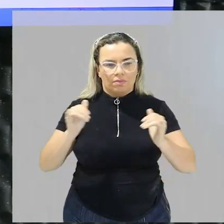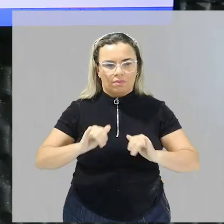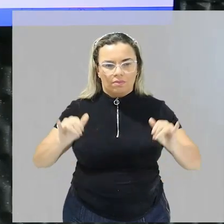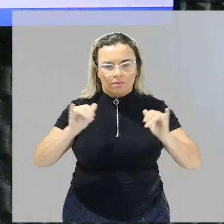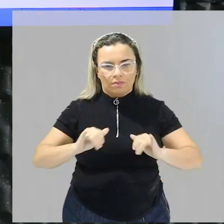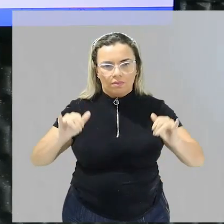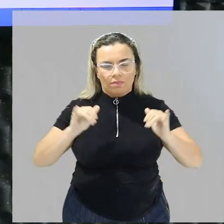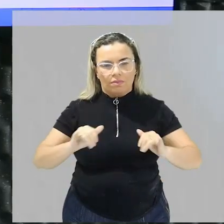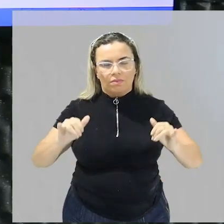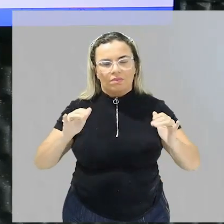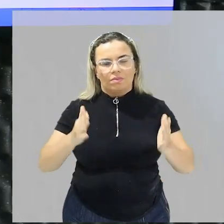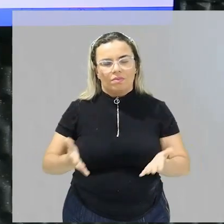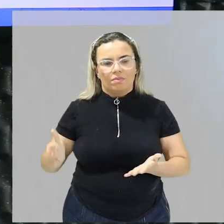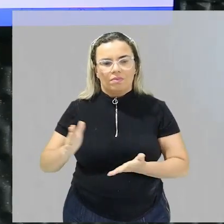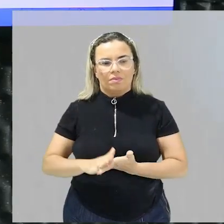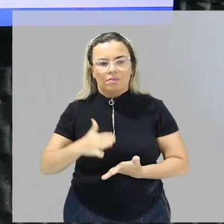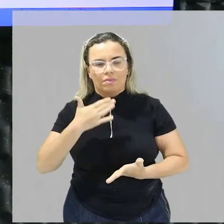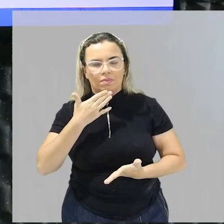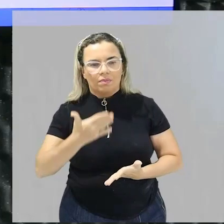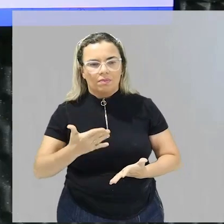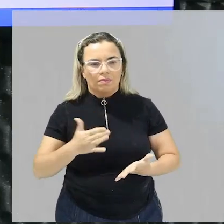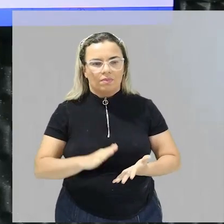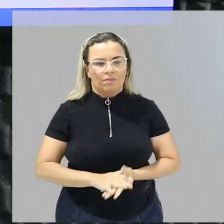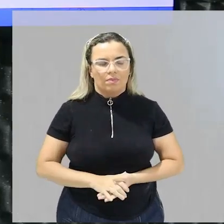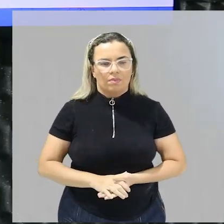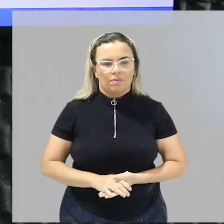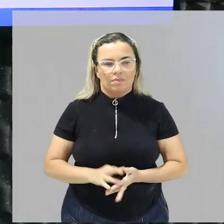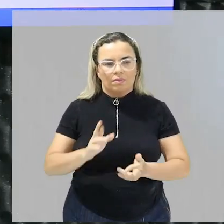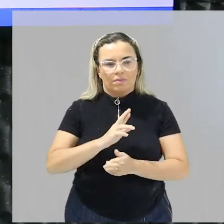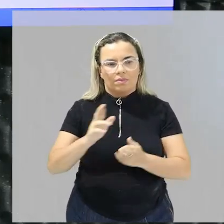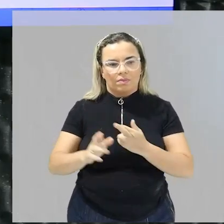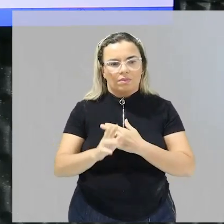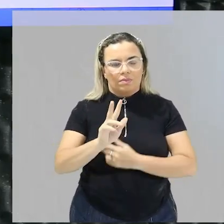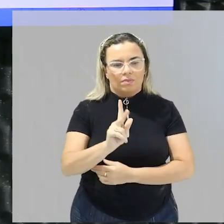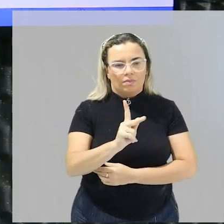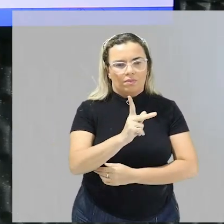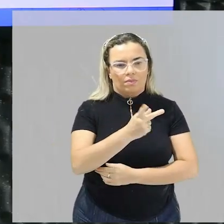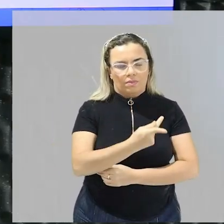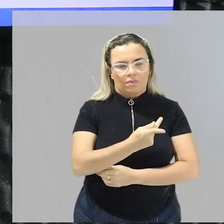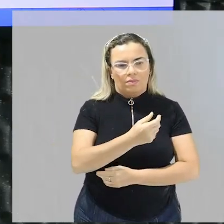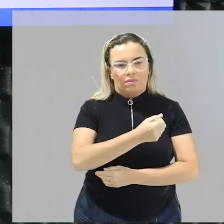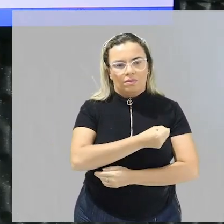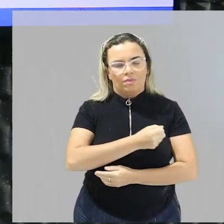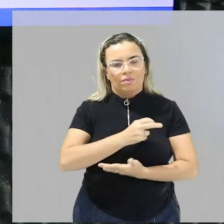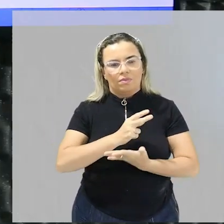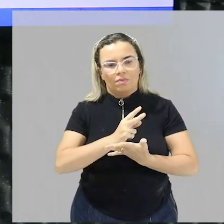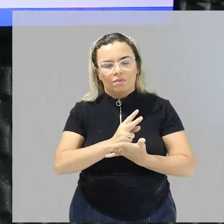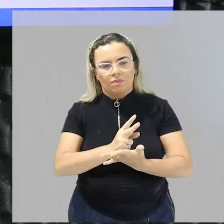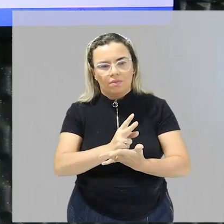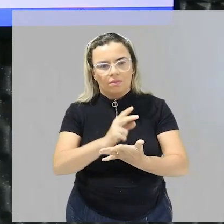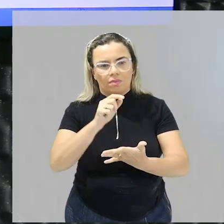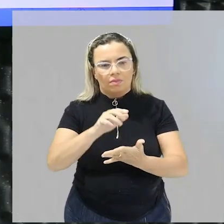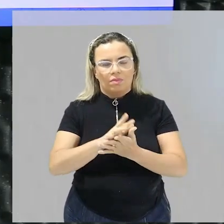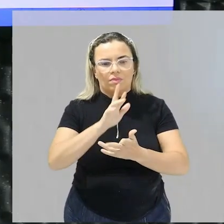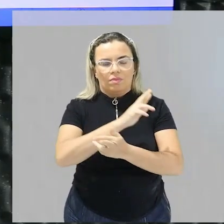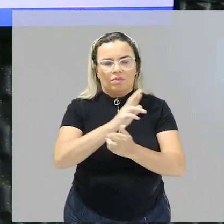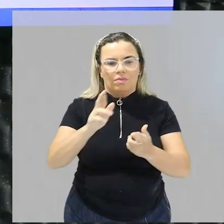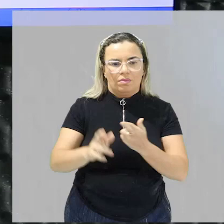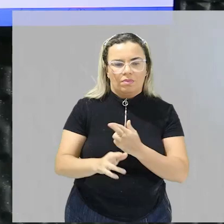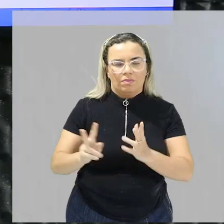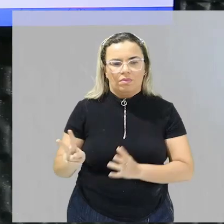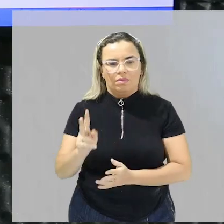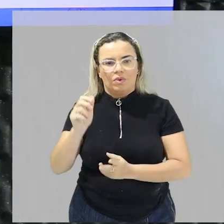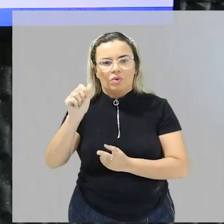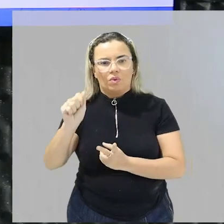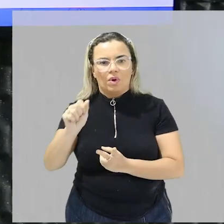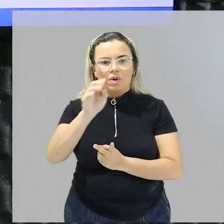logo a partir da solicitação foi informado para nós a respeito desse H. Como eu te disse, ele é um quociente que relaciona aqueles valores, né, o